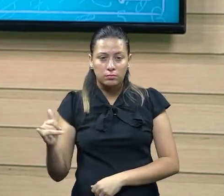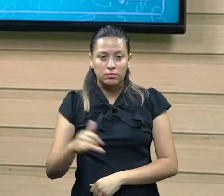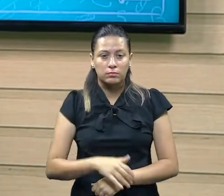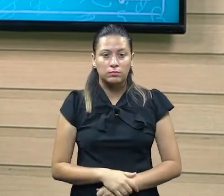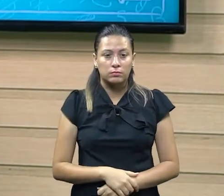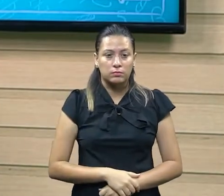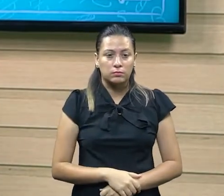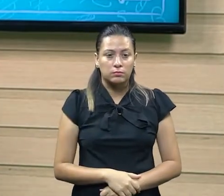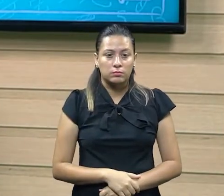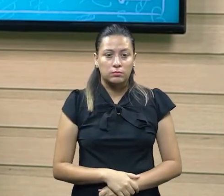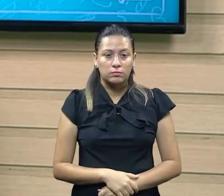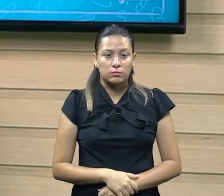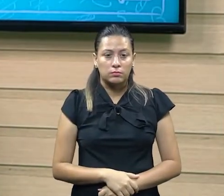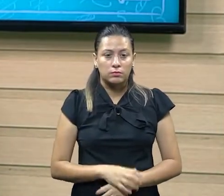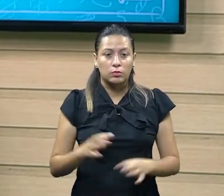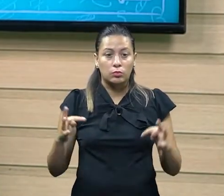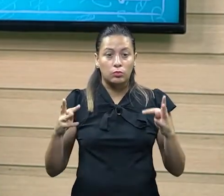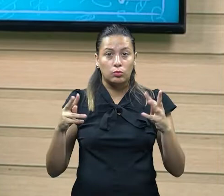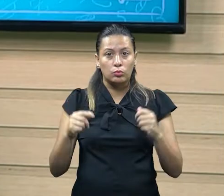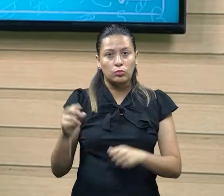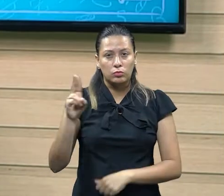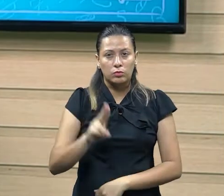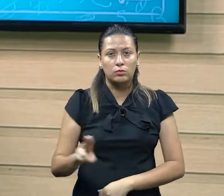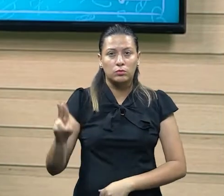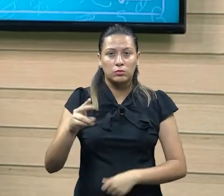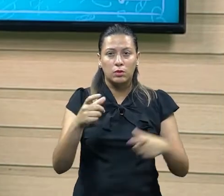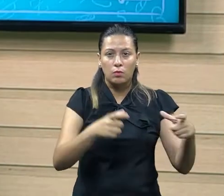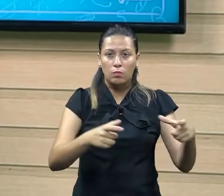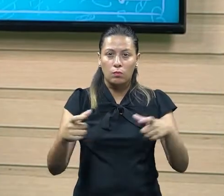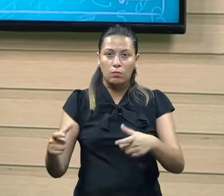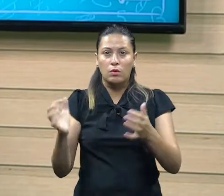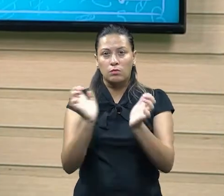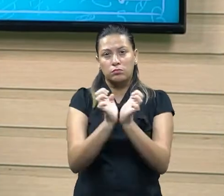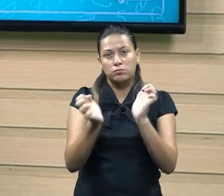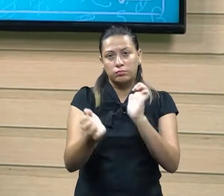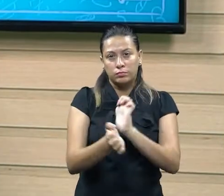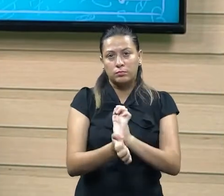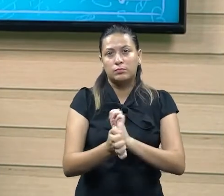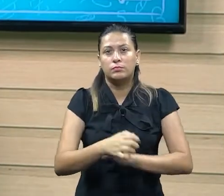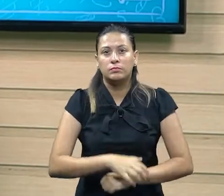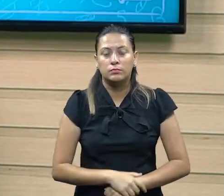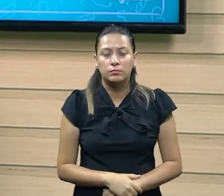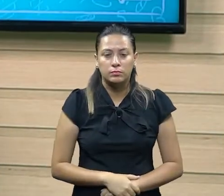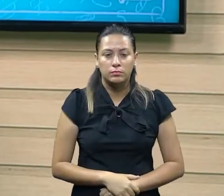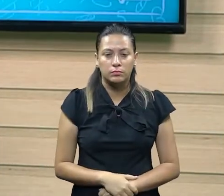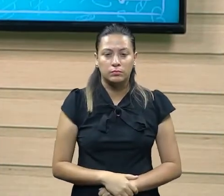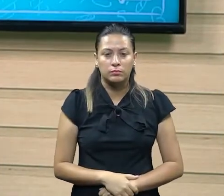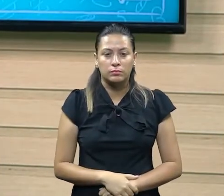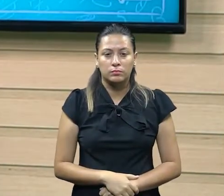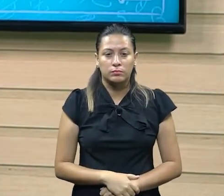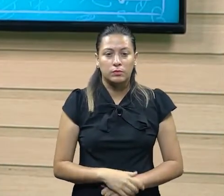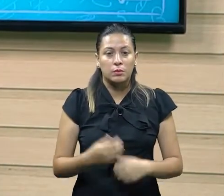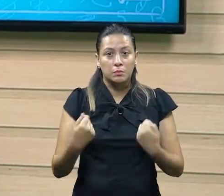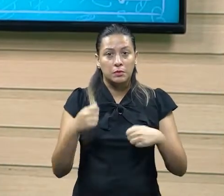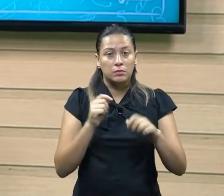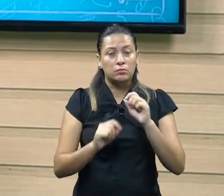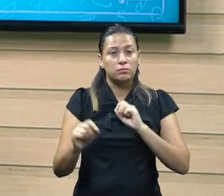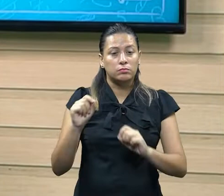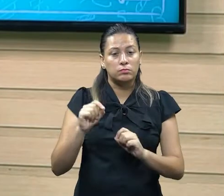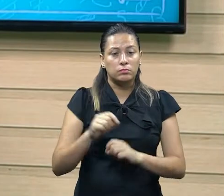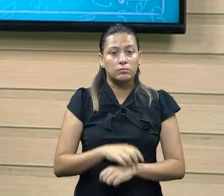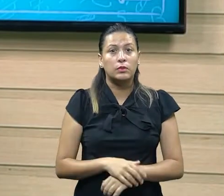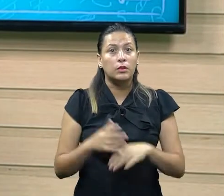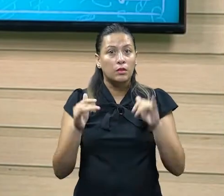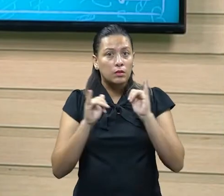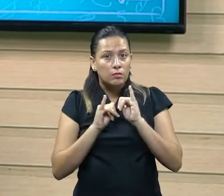que for utilizado, o espaço, os equipamentos, todos esses aparelhos, eles têm que estar